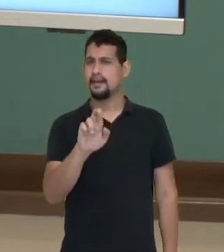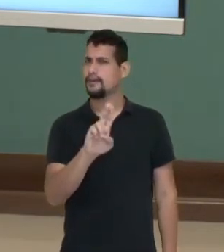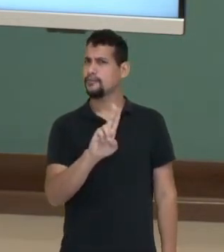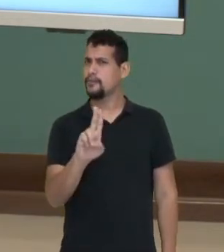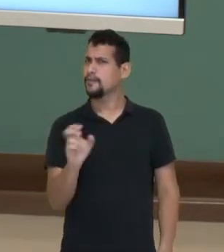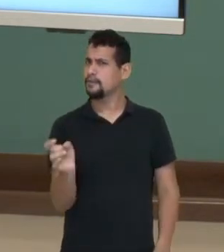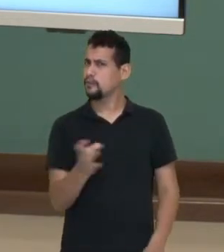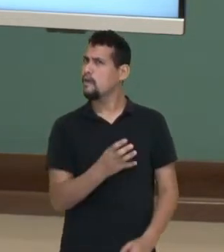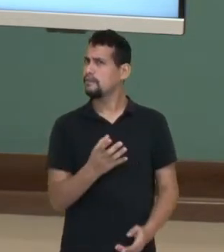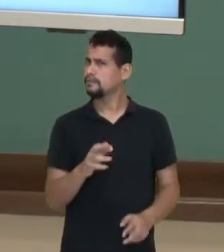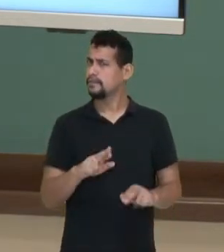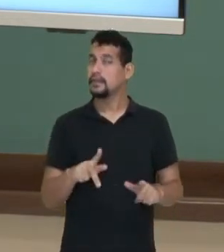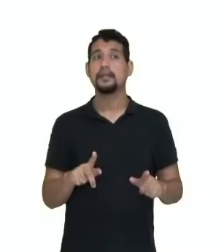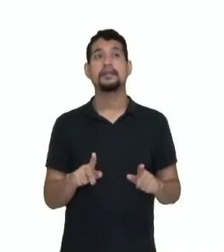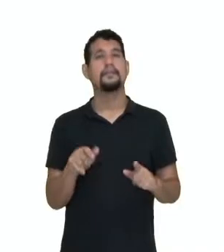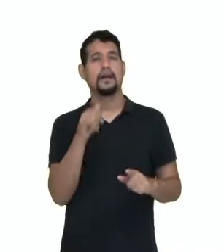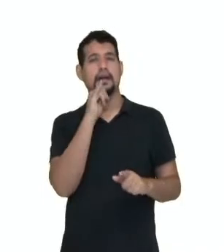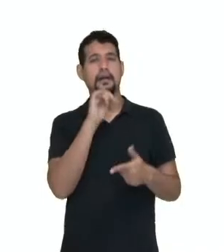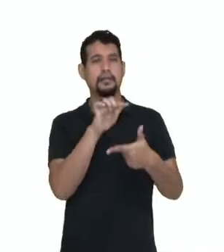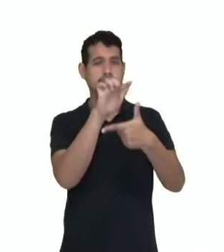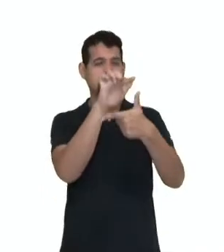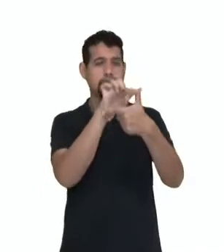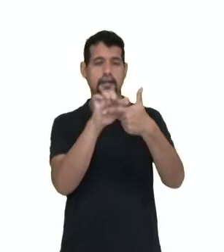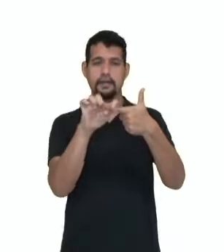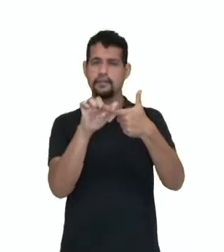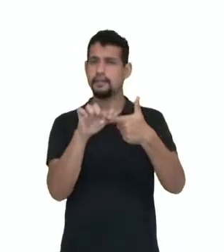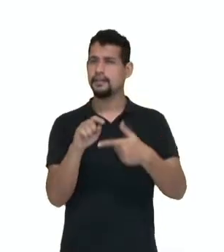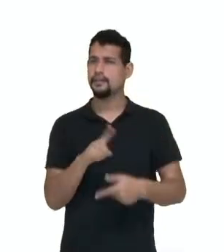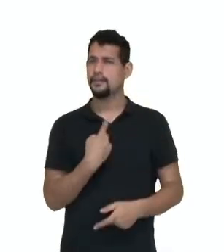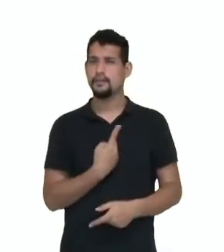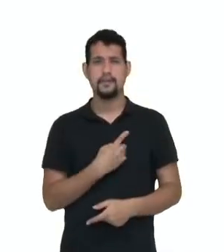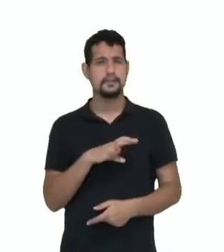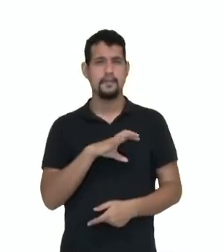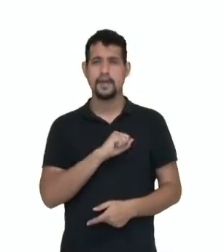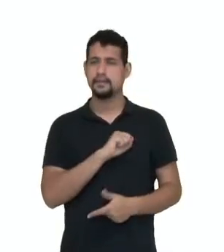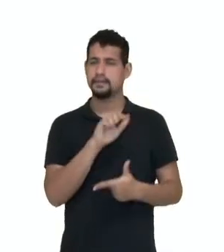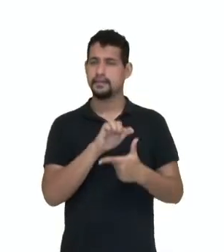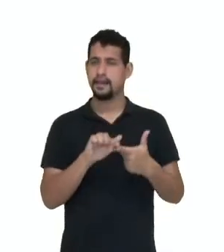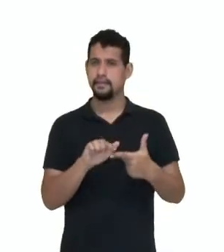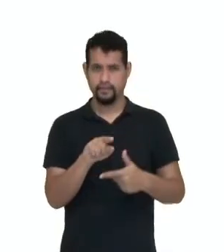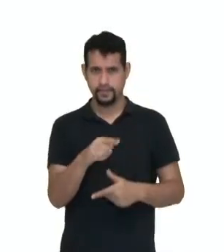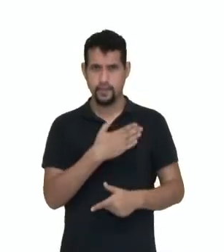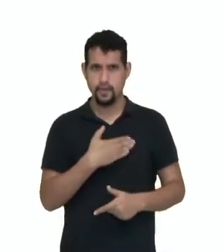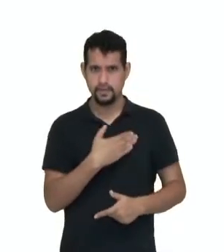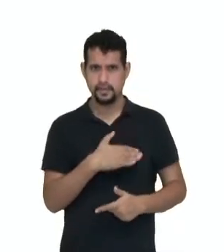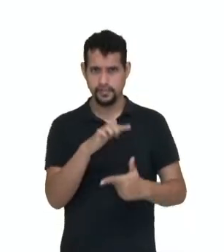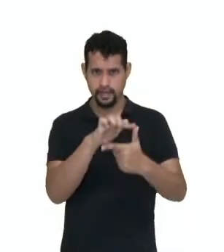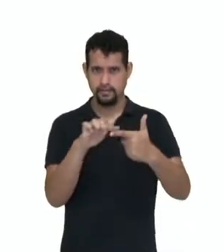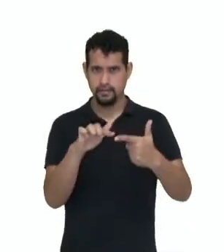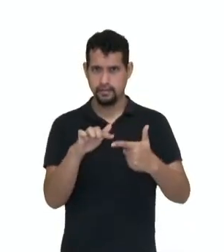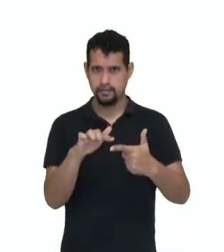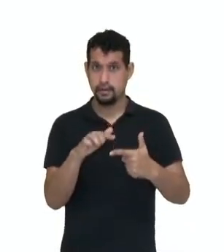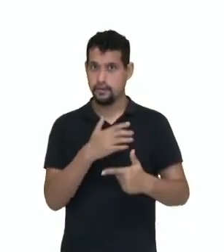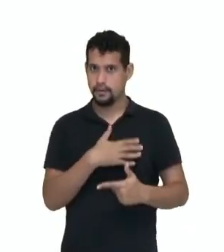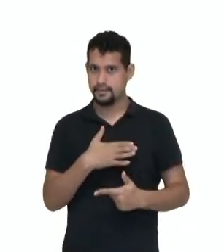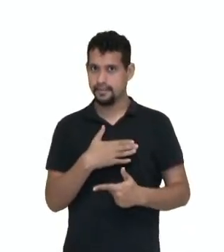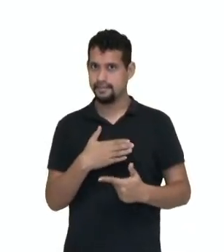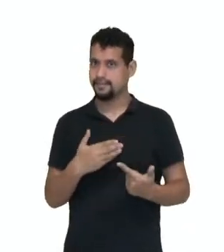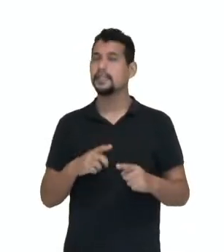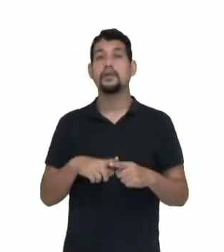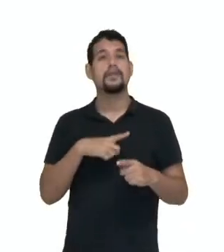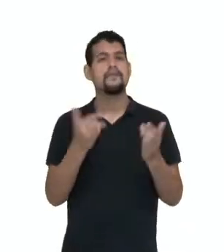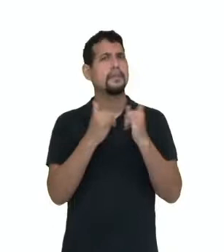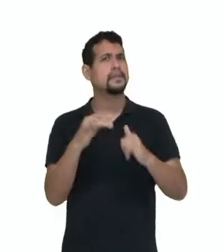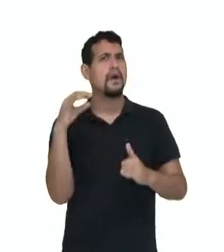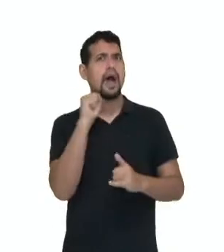lá. O gráfico ao lado. Gostamos muito de gráfico, né? Por quê? Porque no gráfico a gente tem as informações muito rápida.